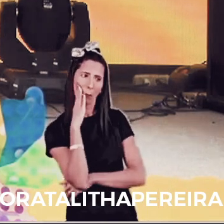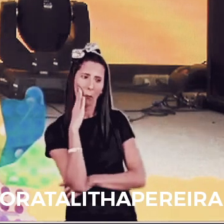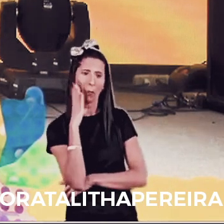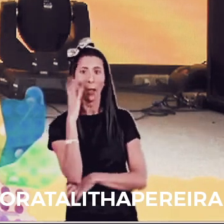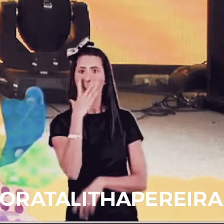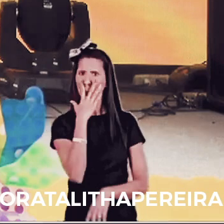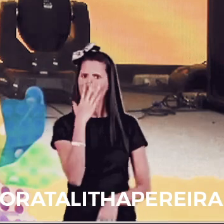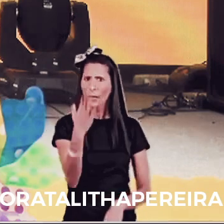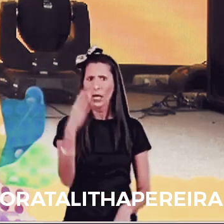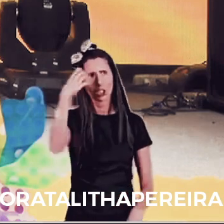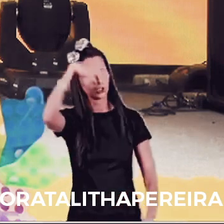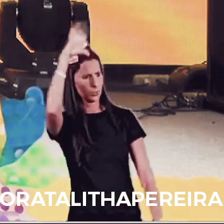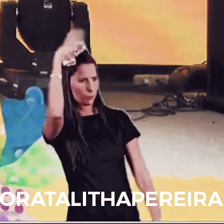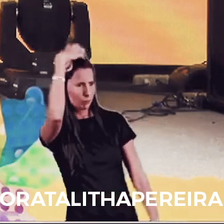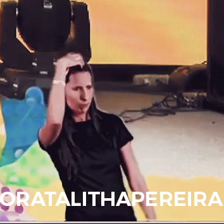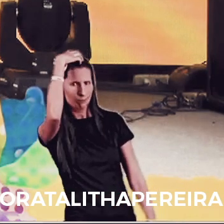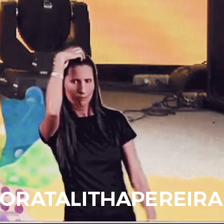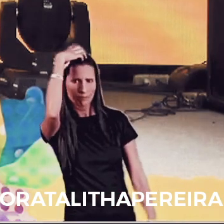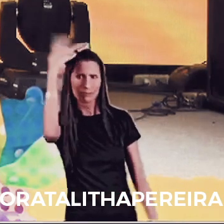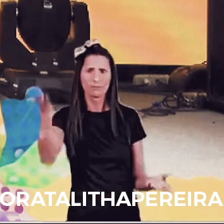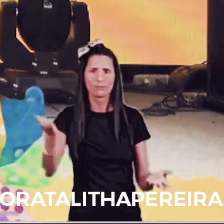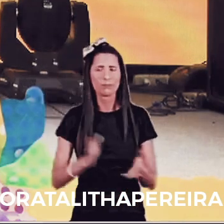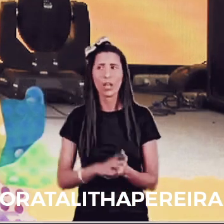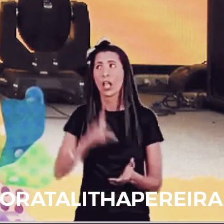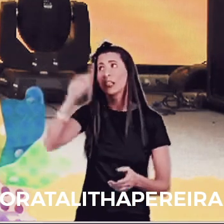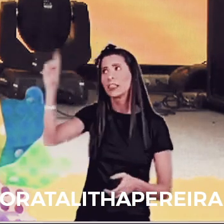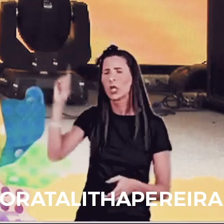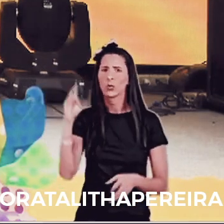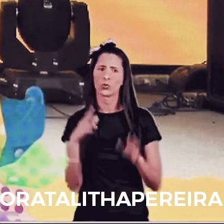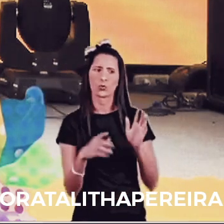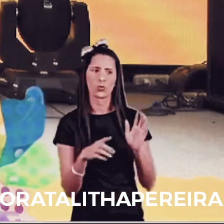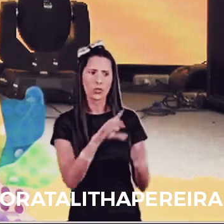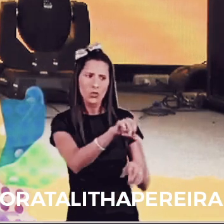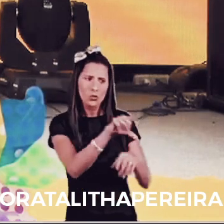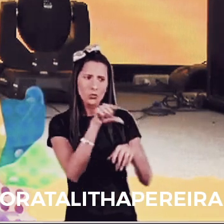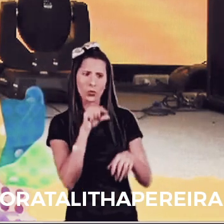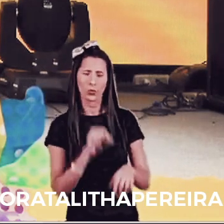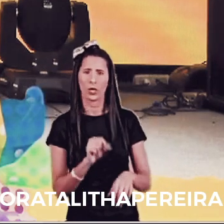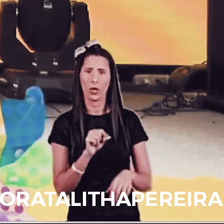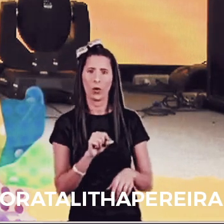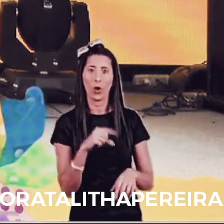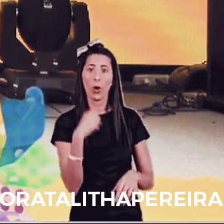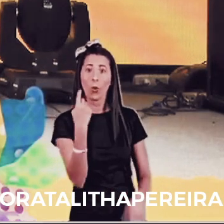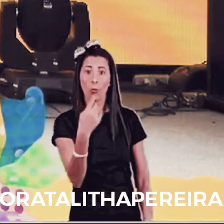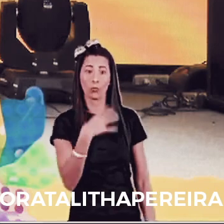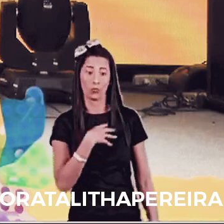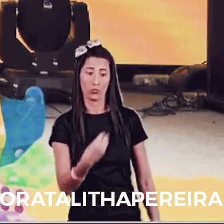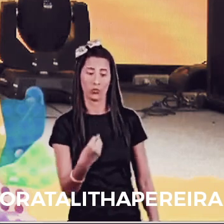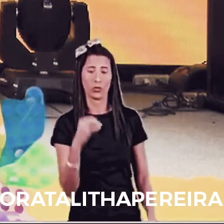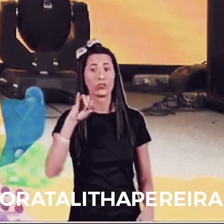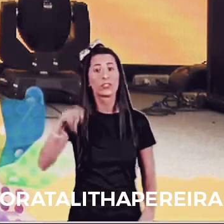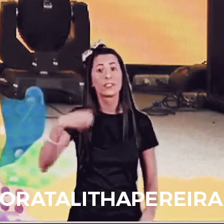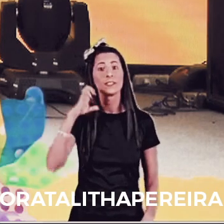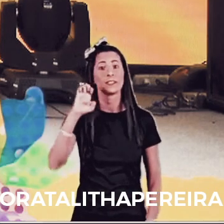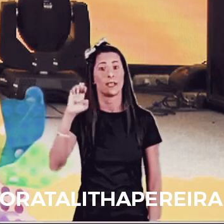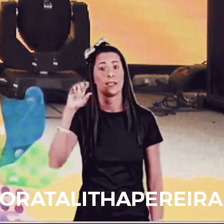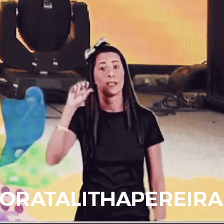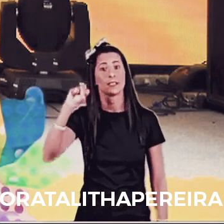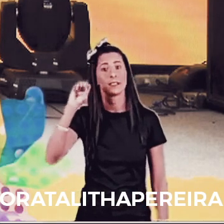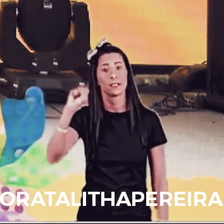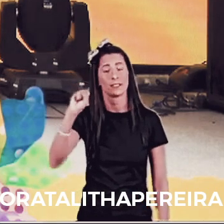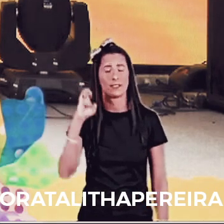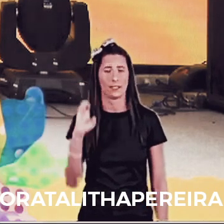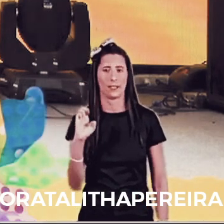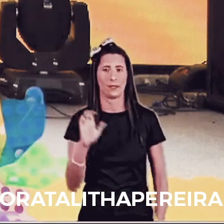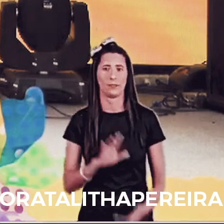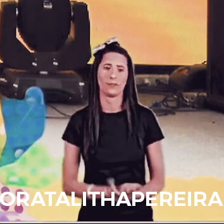escolheu direitinho, tá tudo certo. Deus escolheu um dos filhos de Jessé. Mas quando o profeta falou,